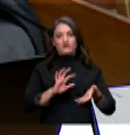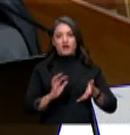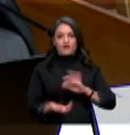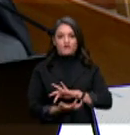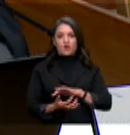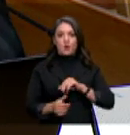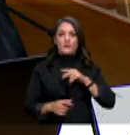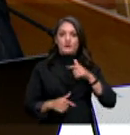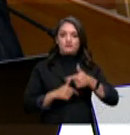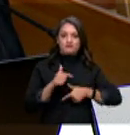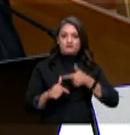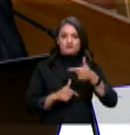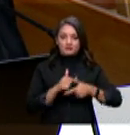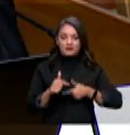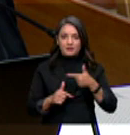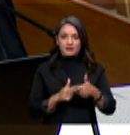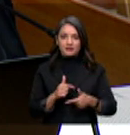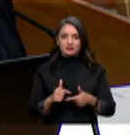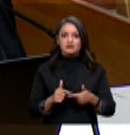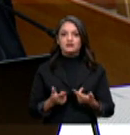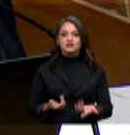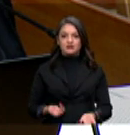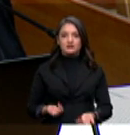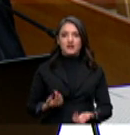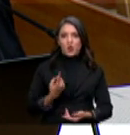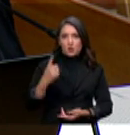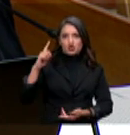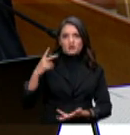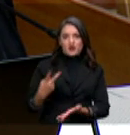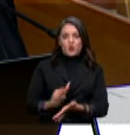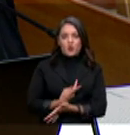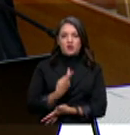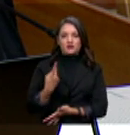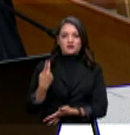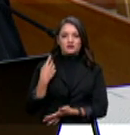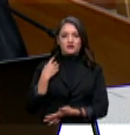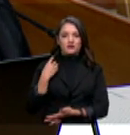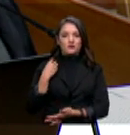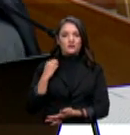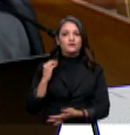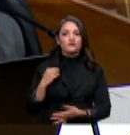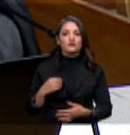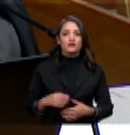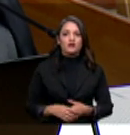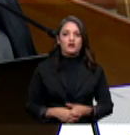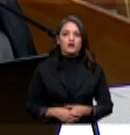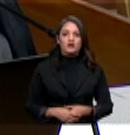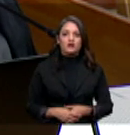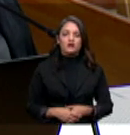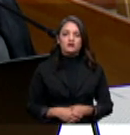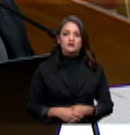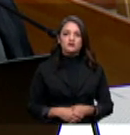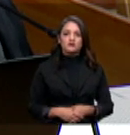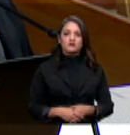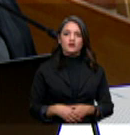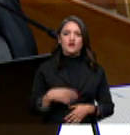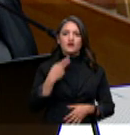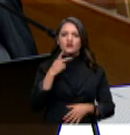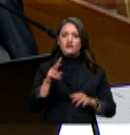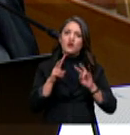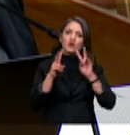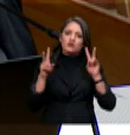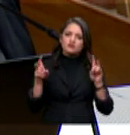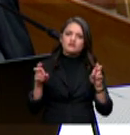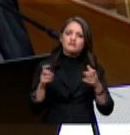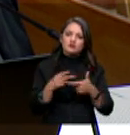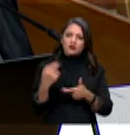ou a última reforma trabalhista, remeteu a essa questão importante ao